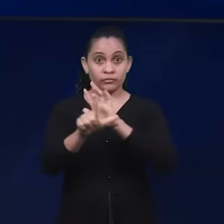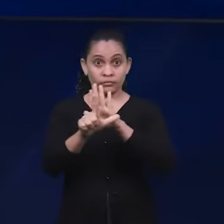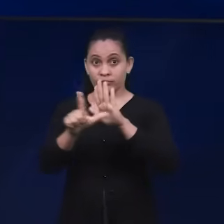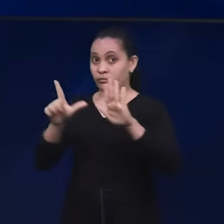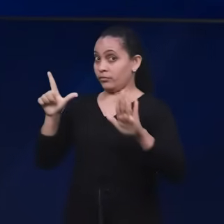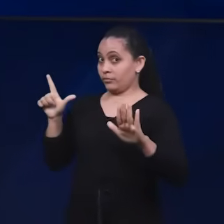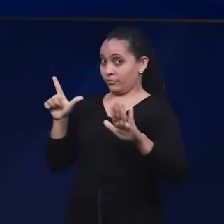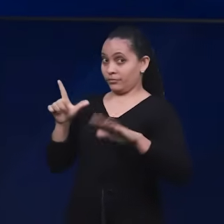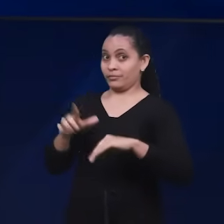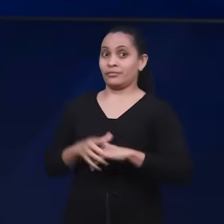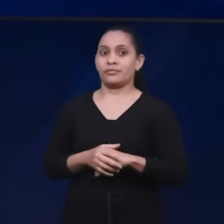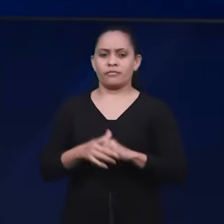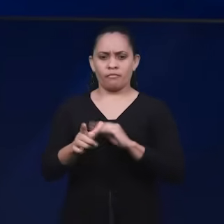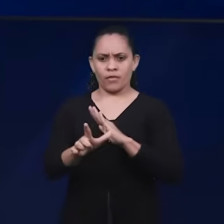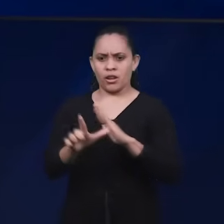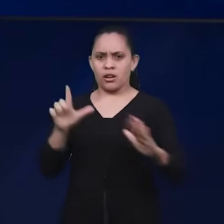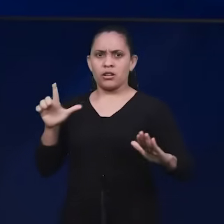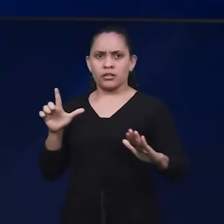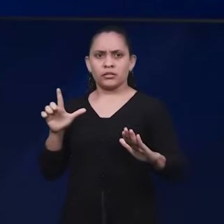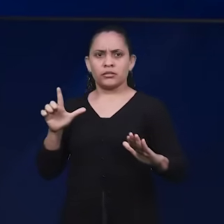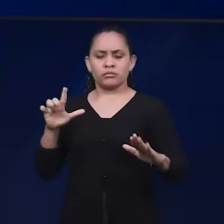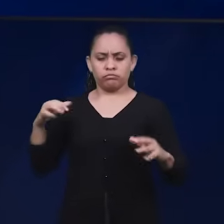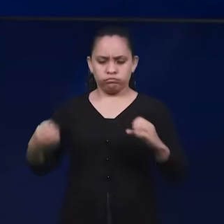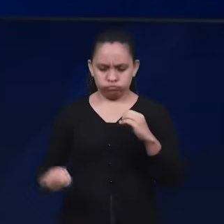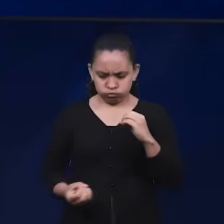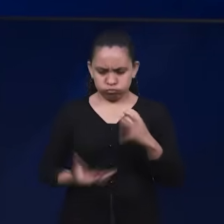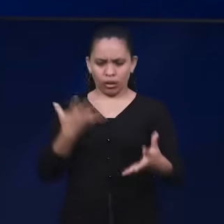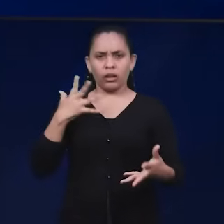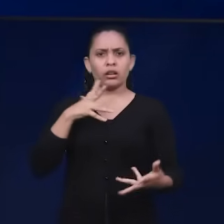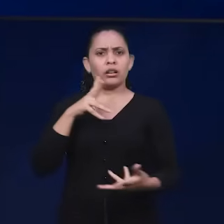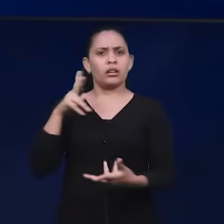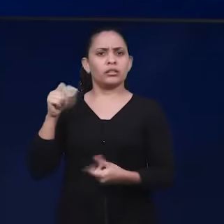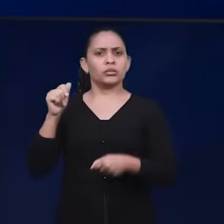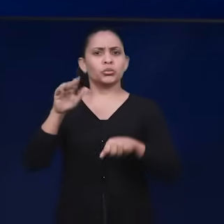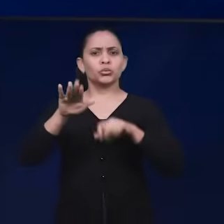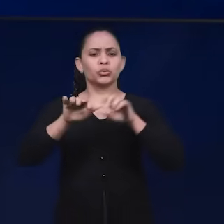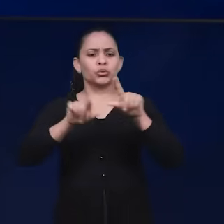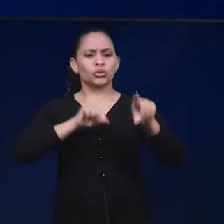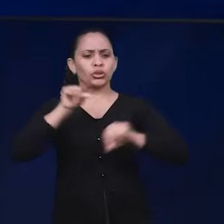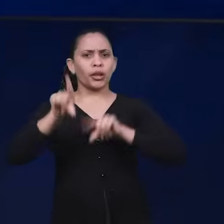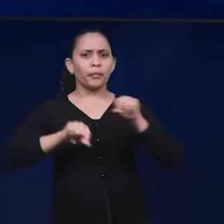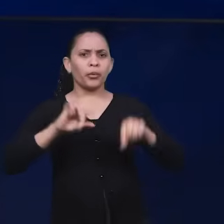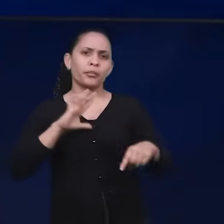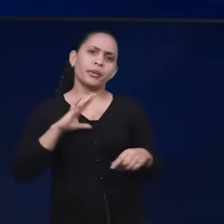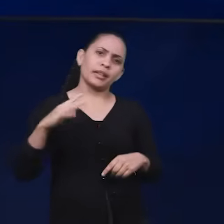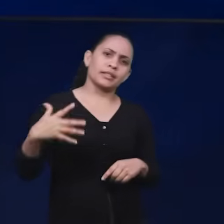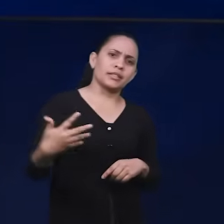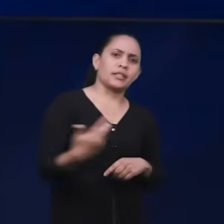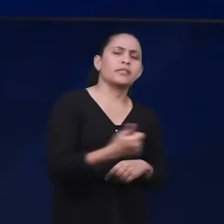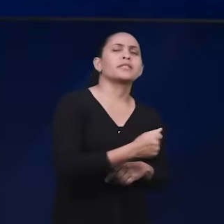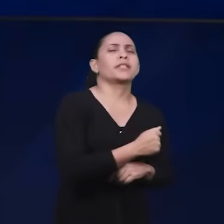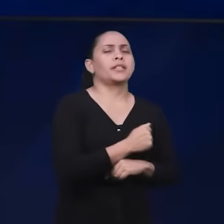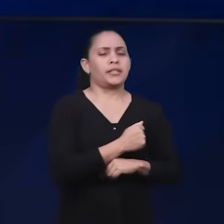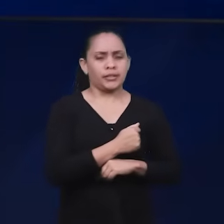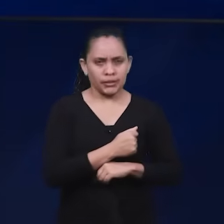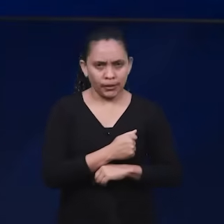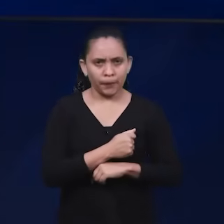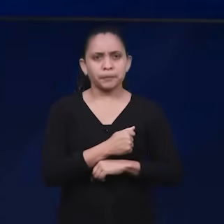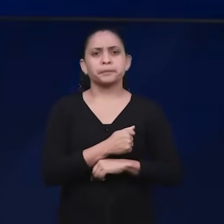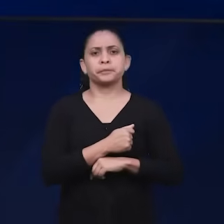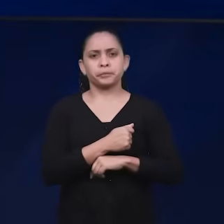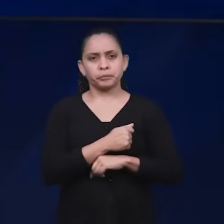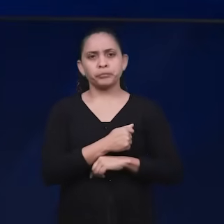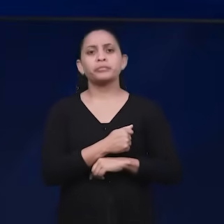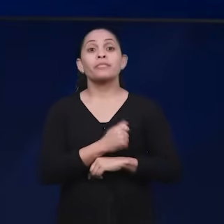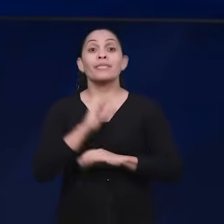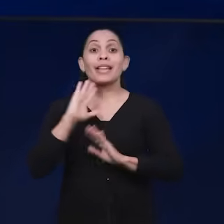antes. Antes que o mundo existisse, Deus elegeu o homem para a salvação e o homem está debaixo dessa